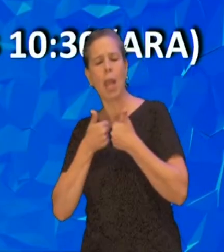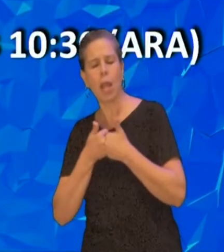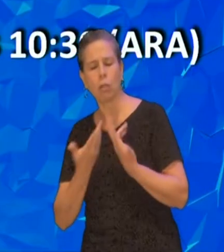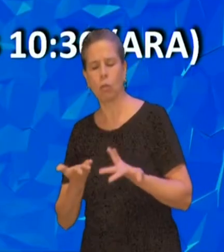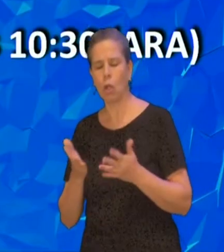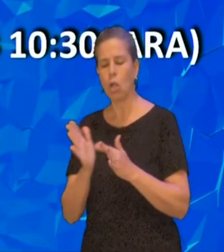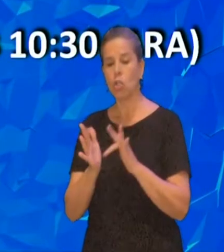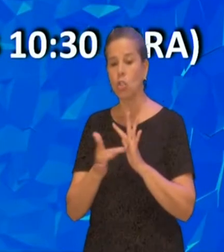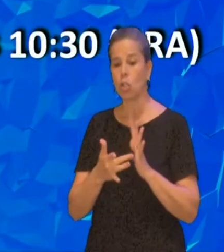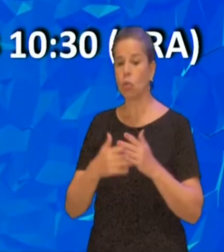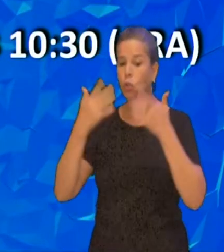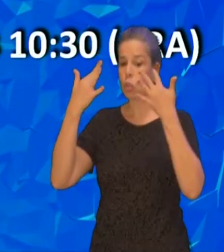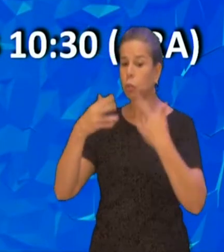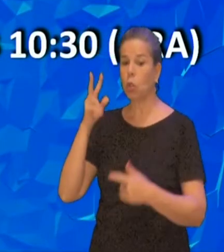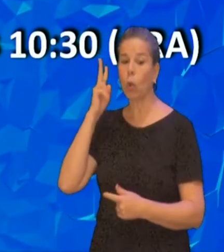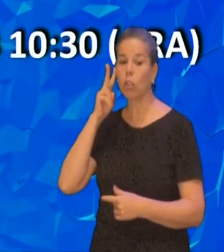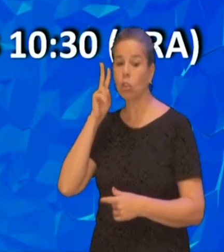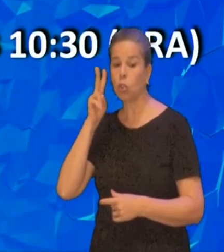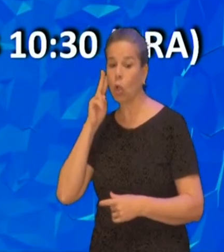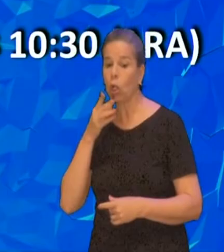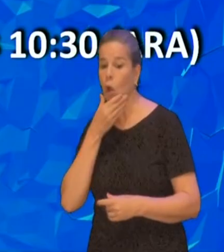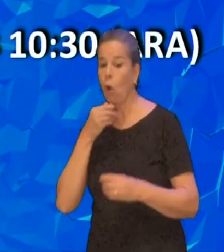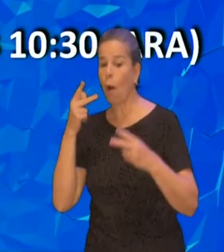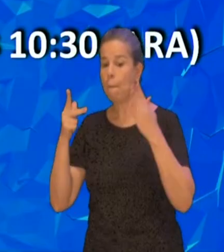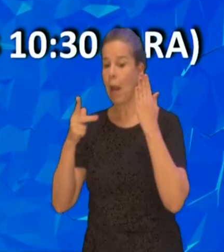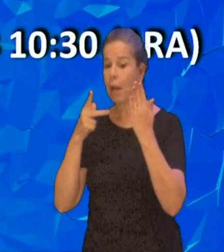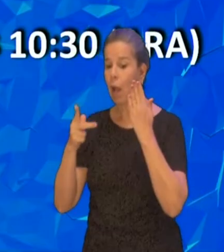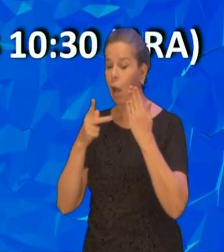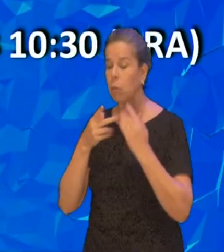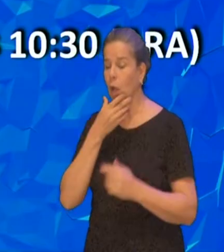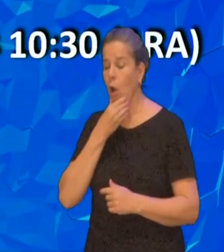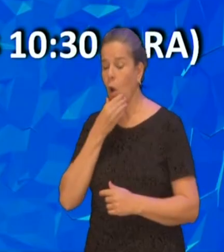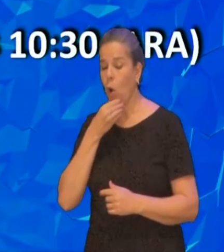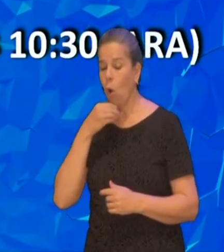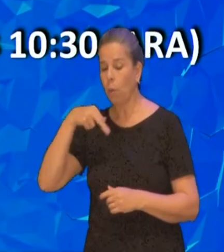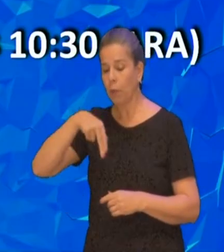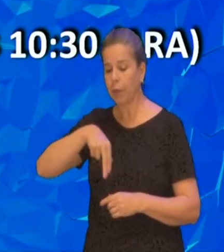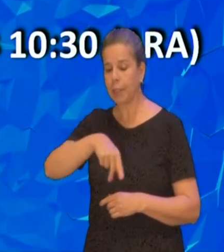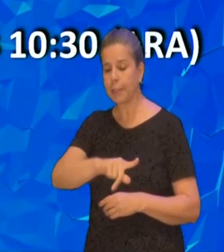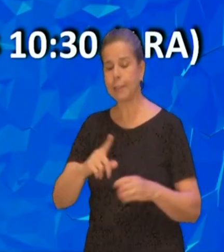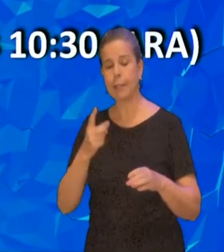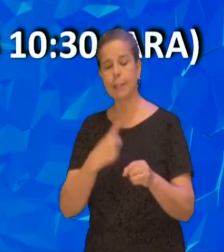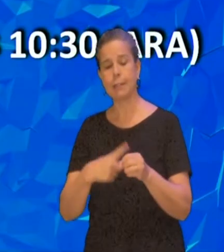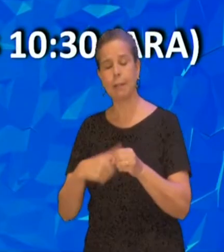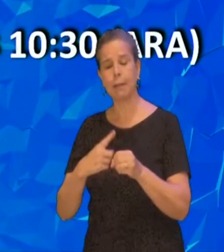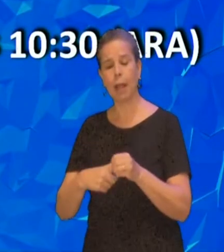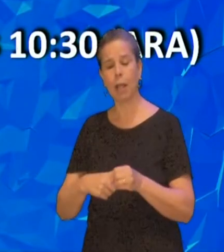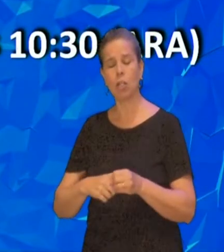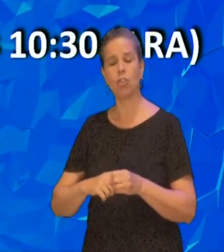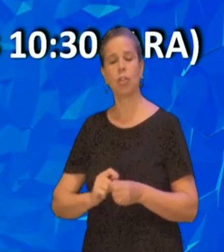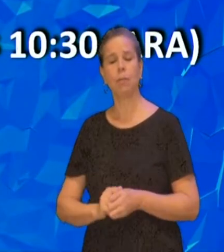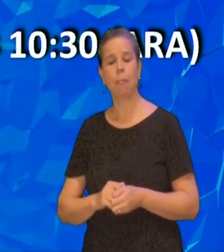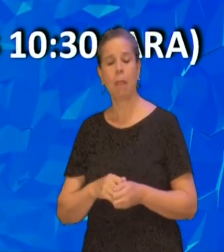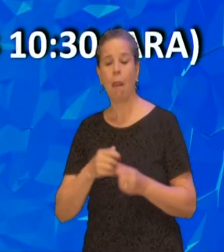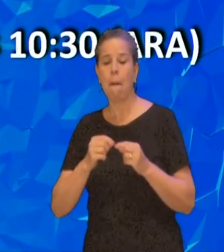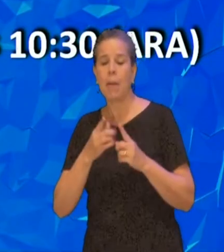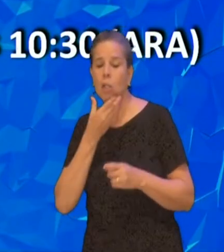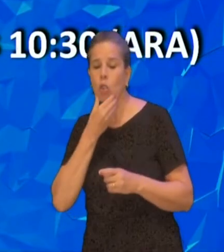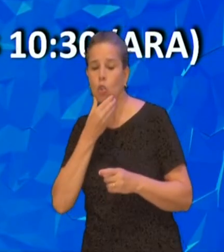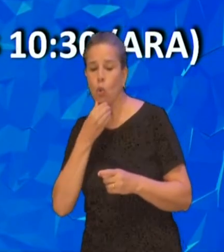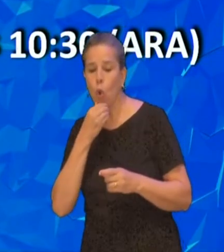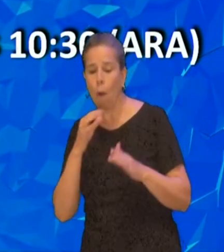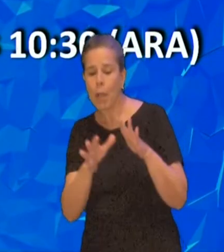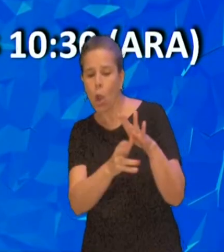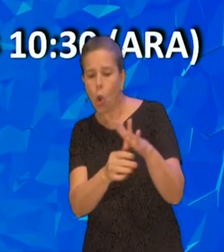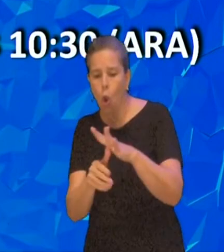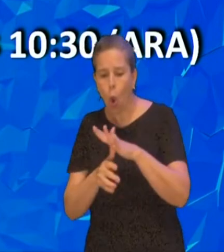prosseguiu dizendo: certo homem descia de Jerusalém para Jericó e veio a cair em mão de salteadores, os quais, depois de